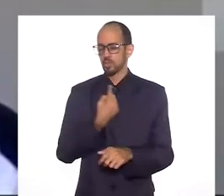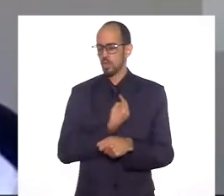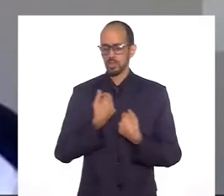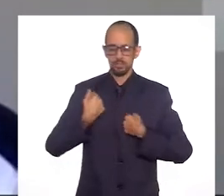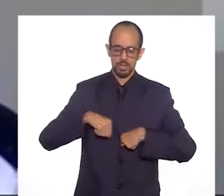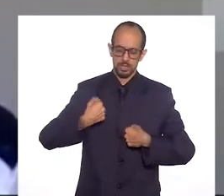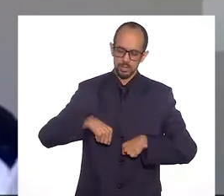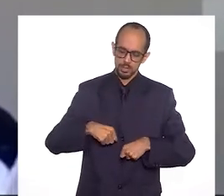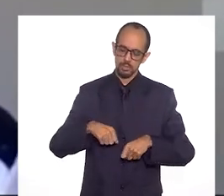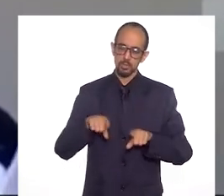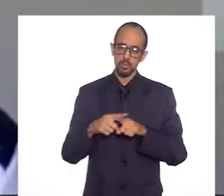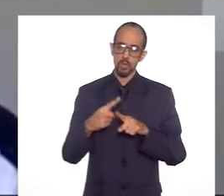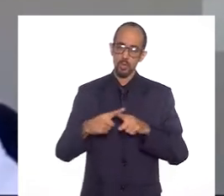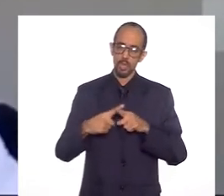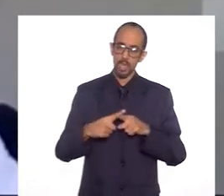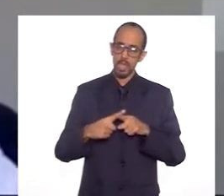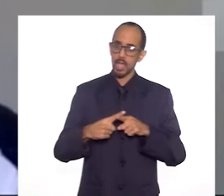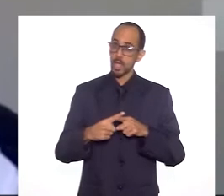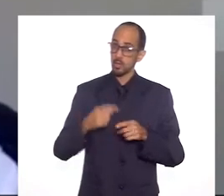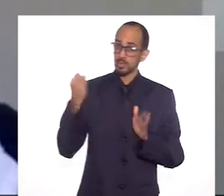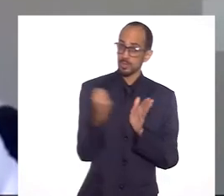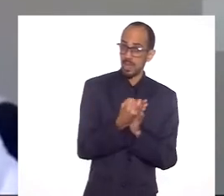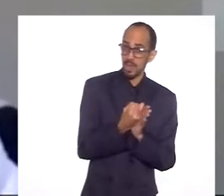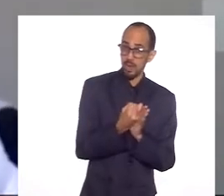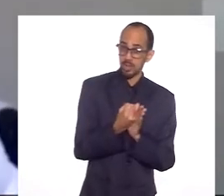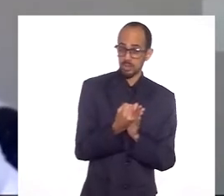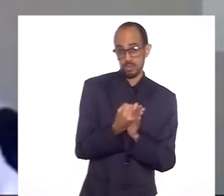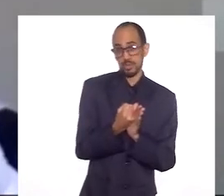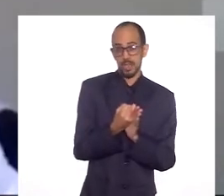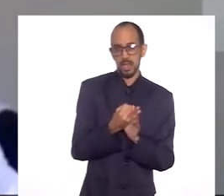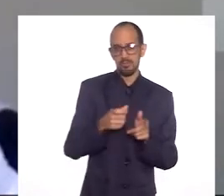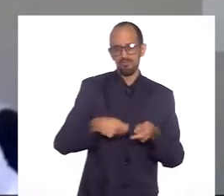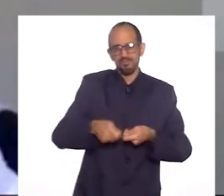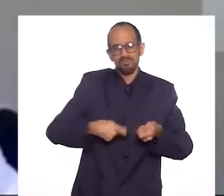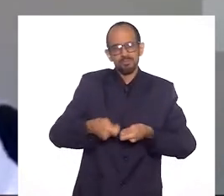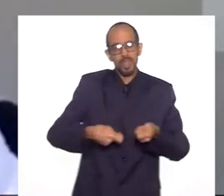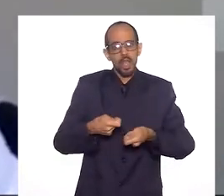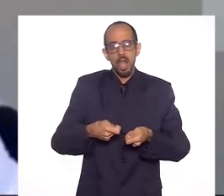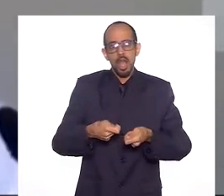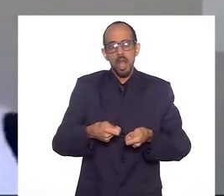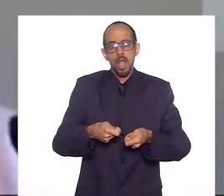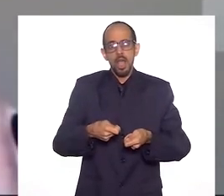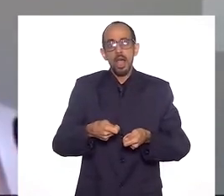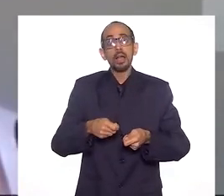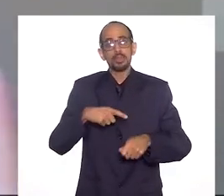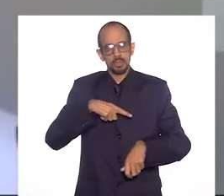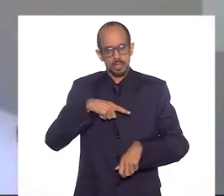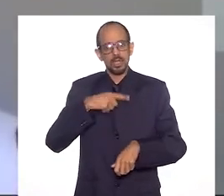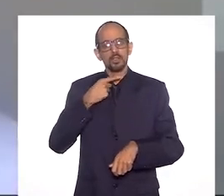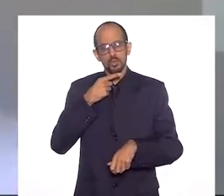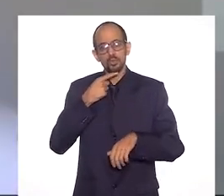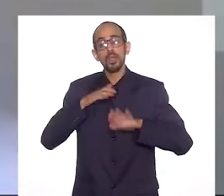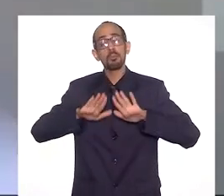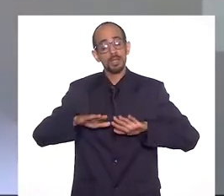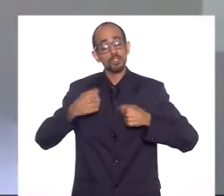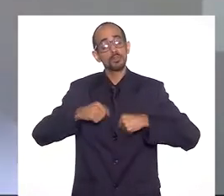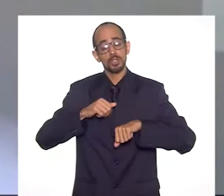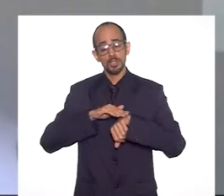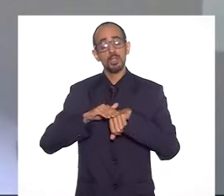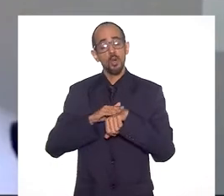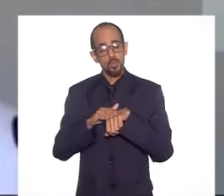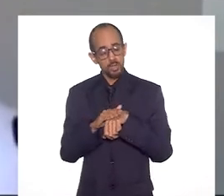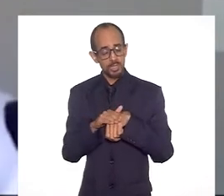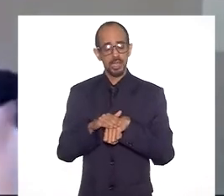os negócios de impacto que a gente tem, eles não são tão maduros a esse ponto, mas a gente precisa cada vez mais conversar